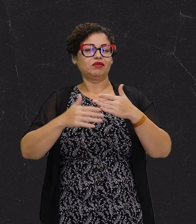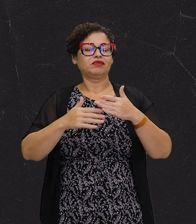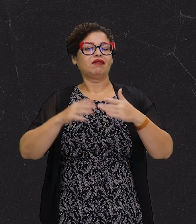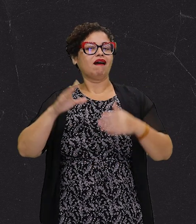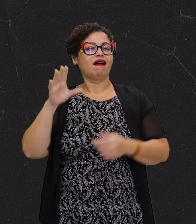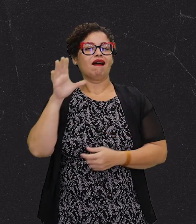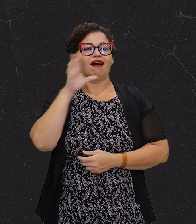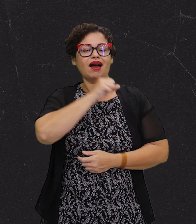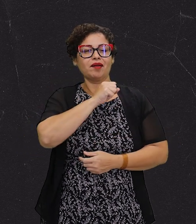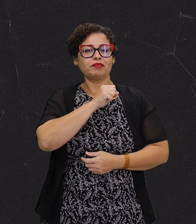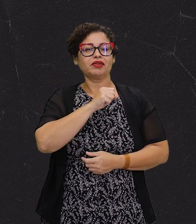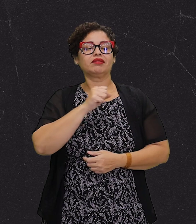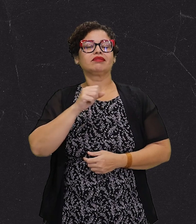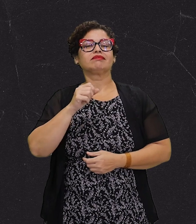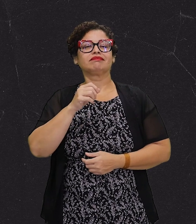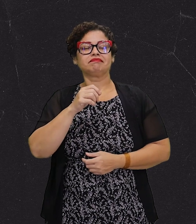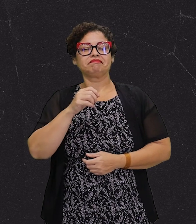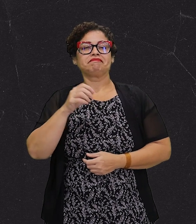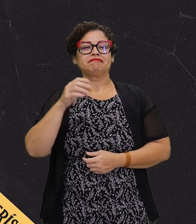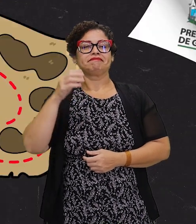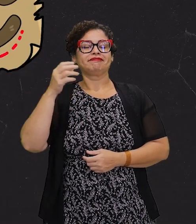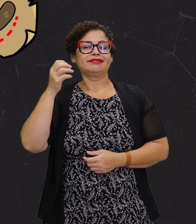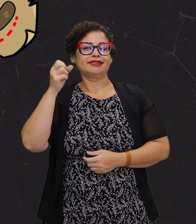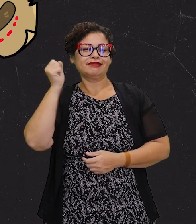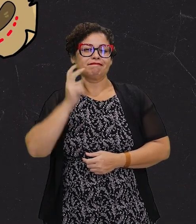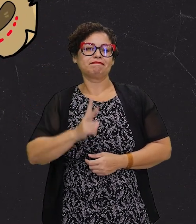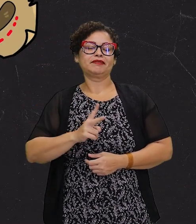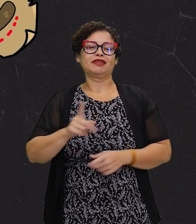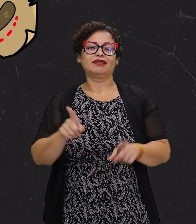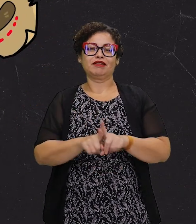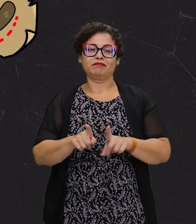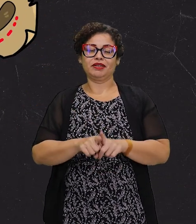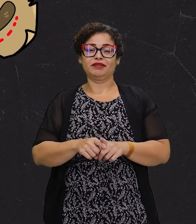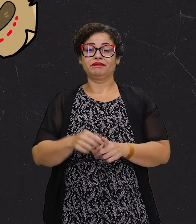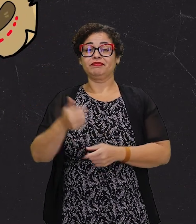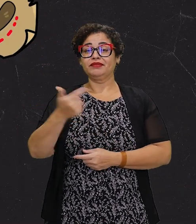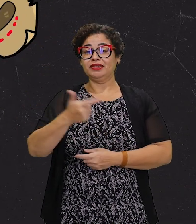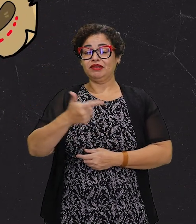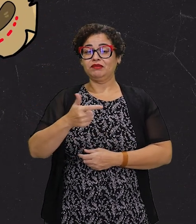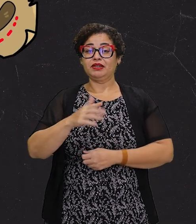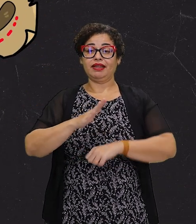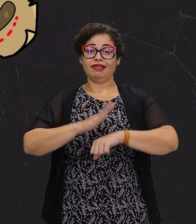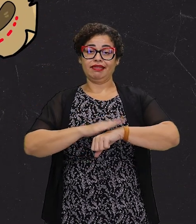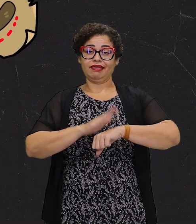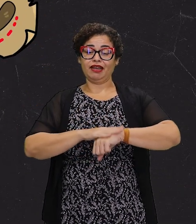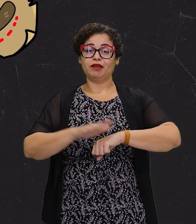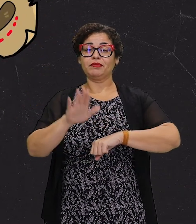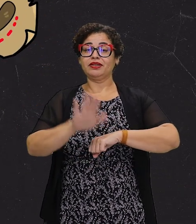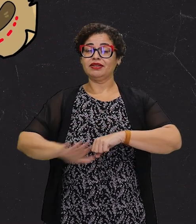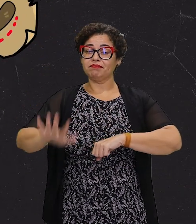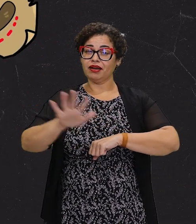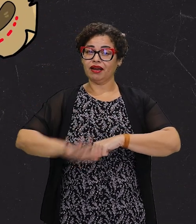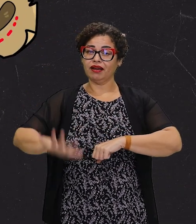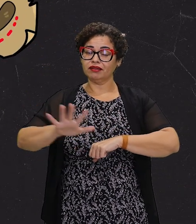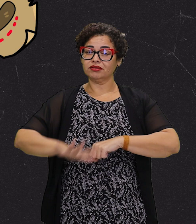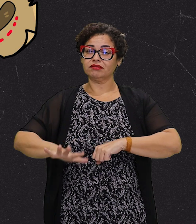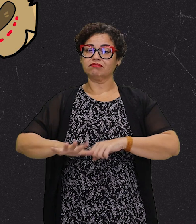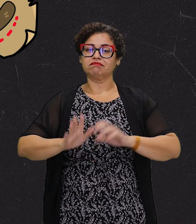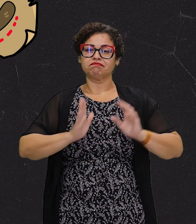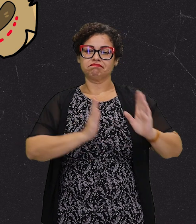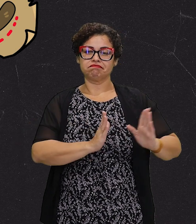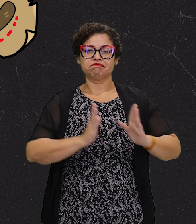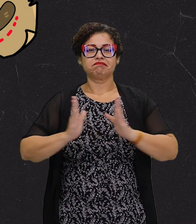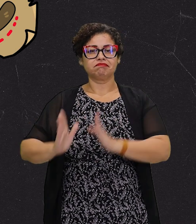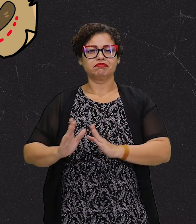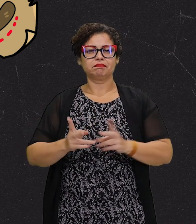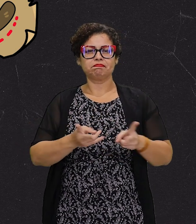forma rápida e eficiente. Segunda, tempo e espaço, bem